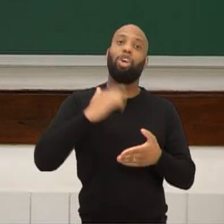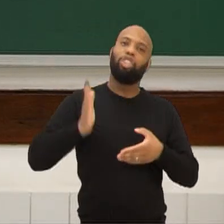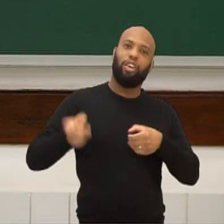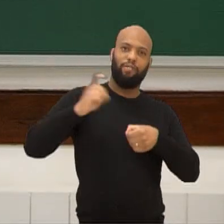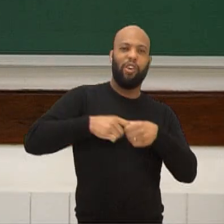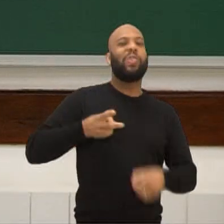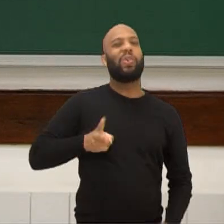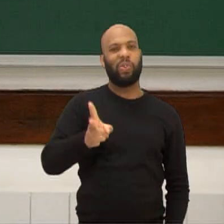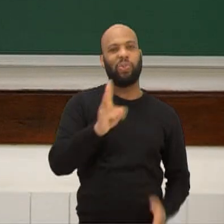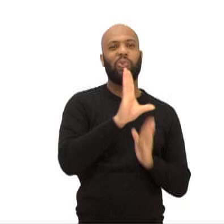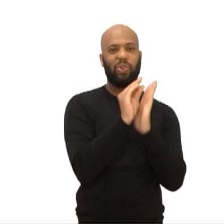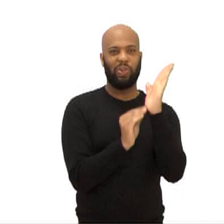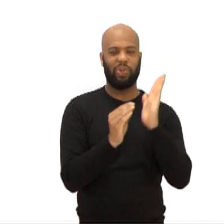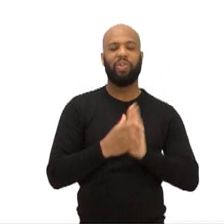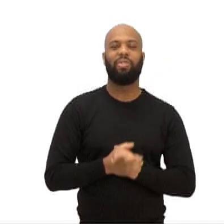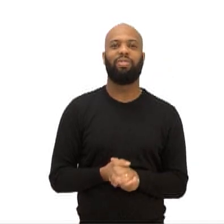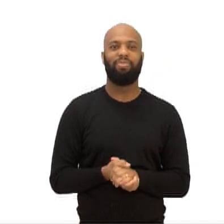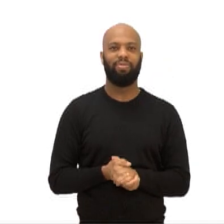para continuar o conteúdo.